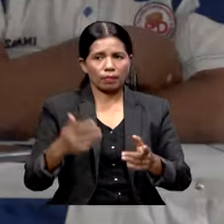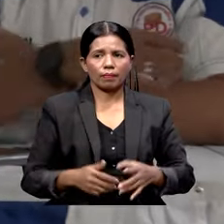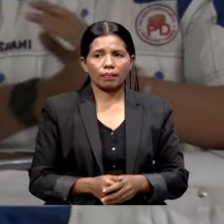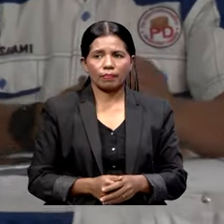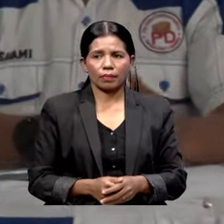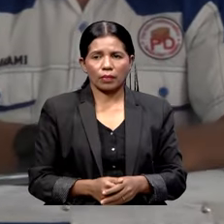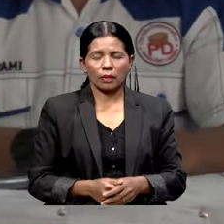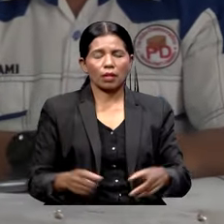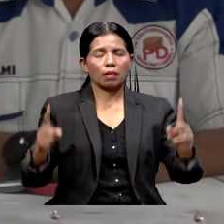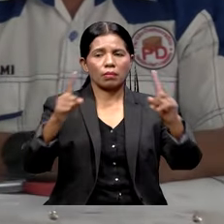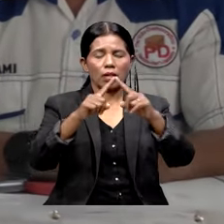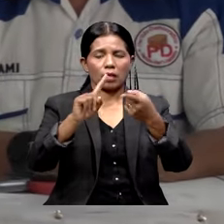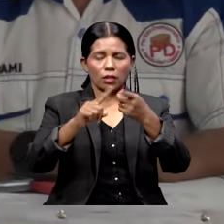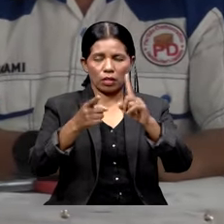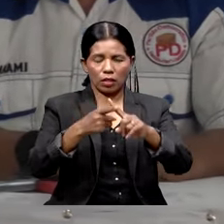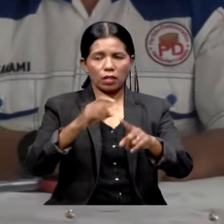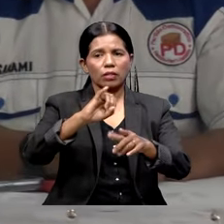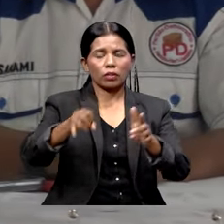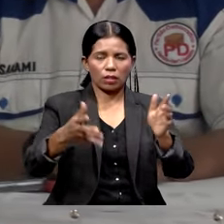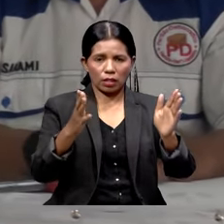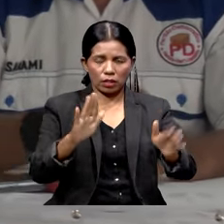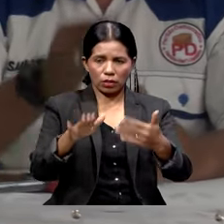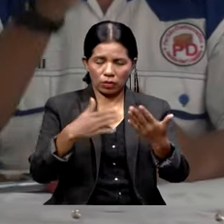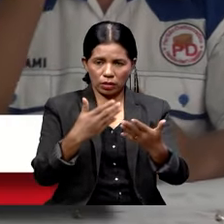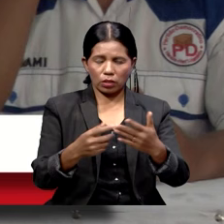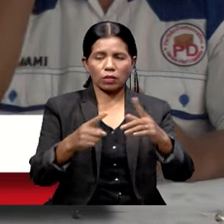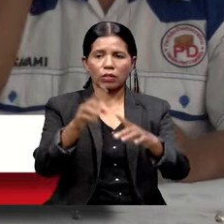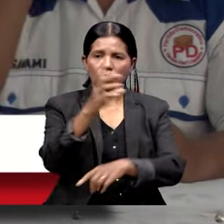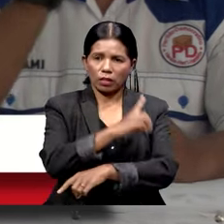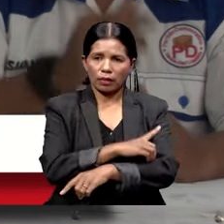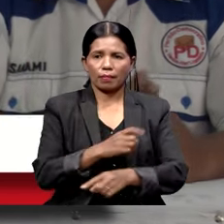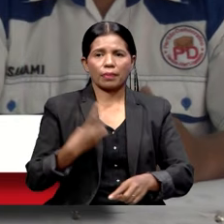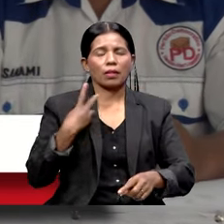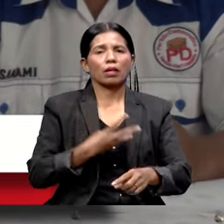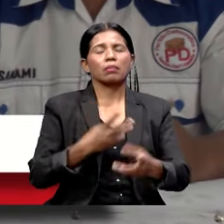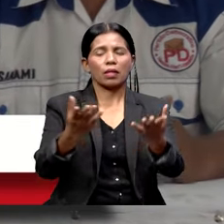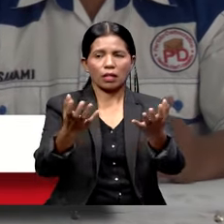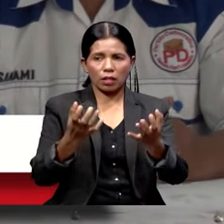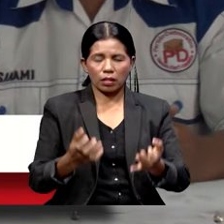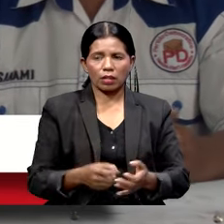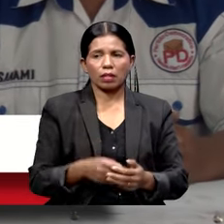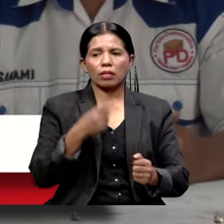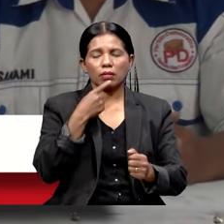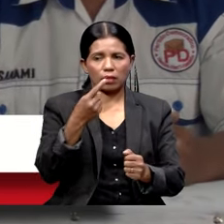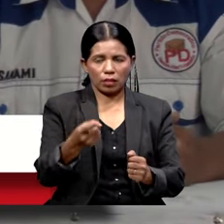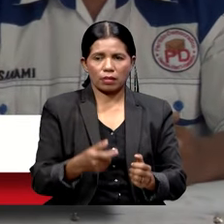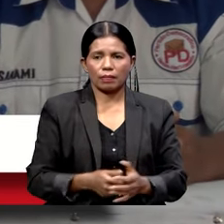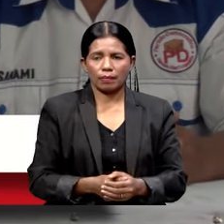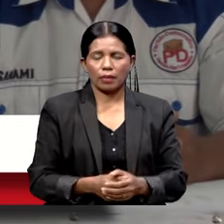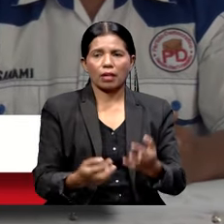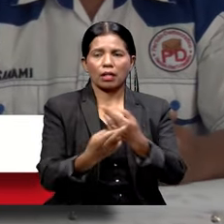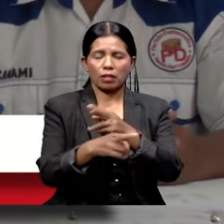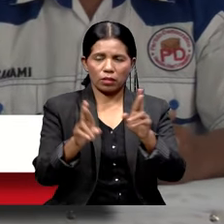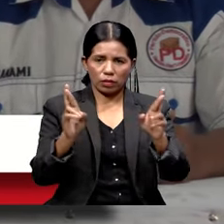ba colega jornalista Sirautu. Ohin ami hakarak anunciu